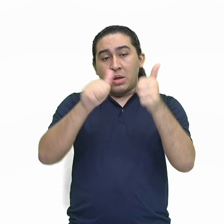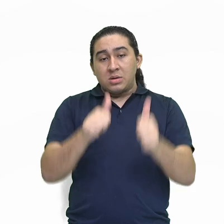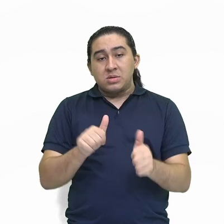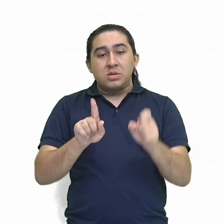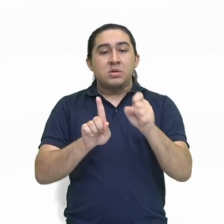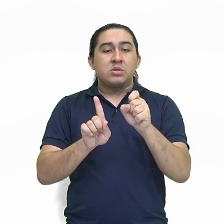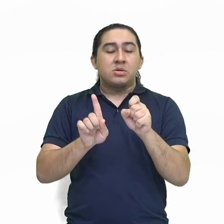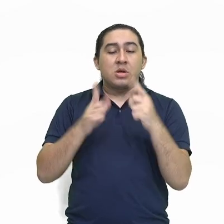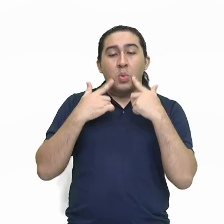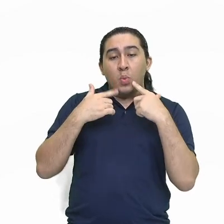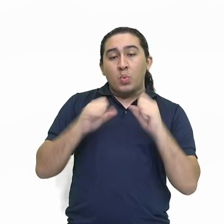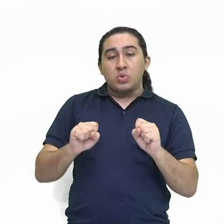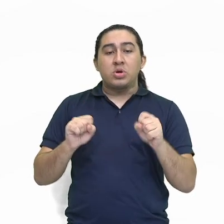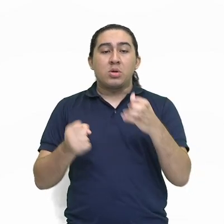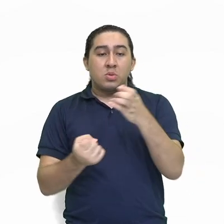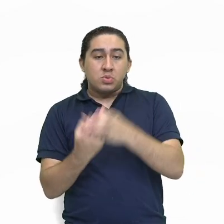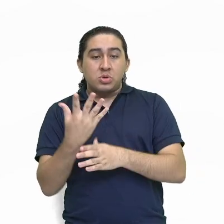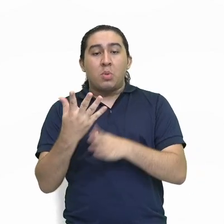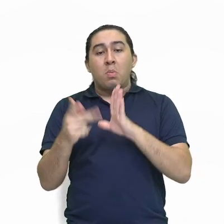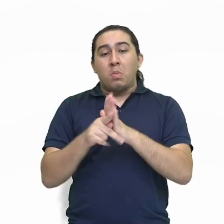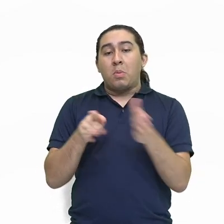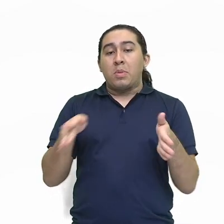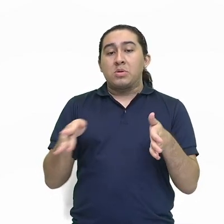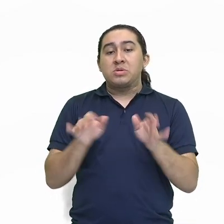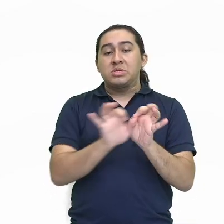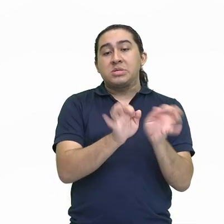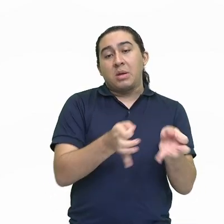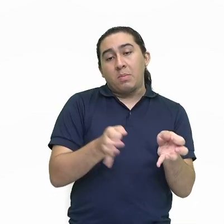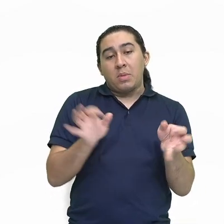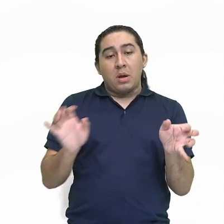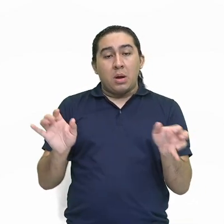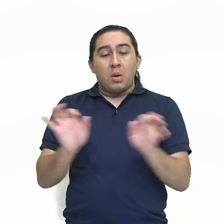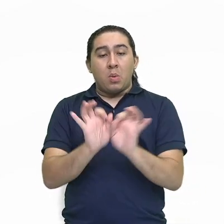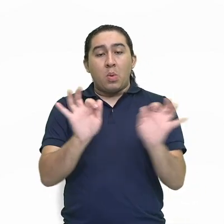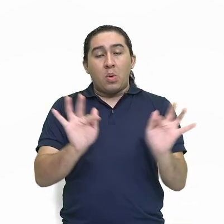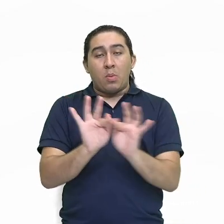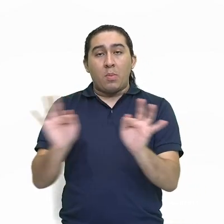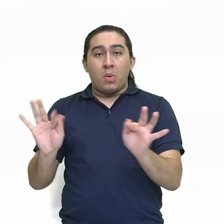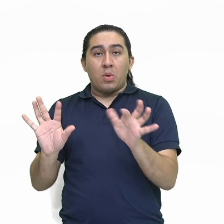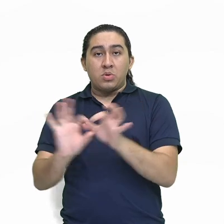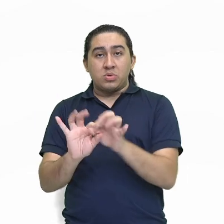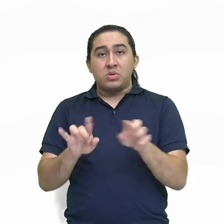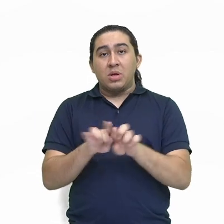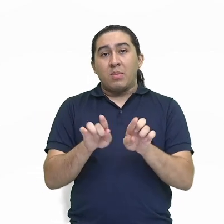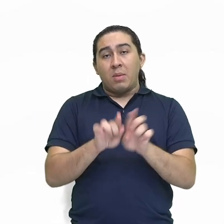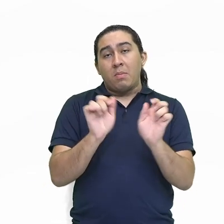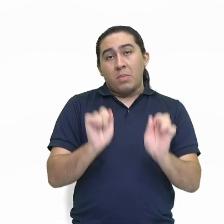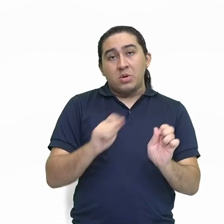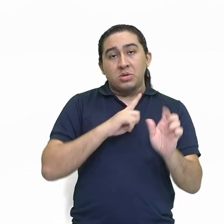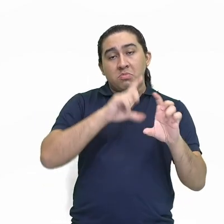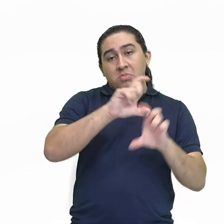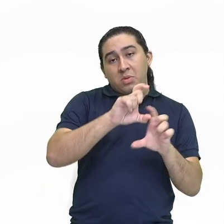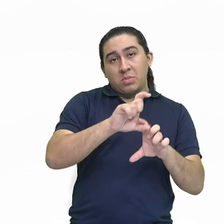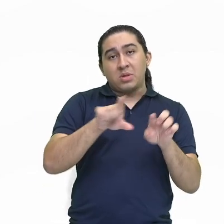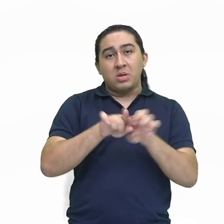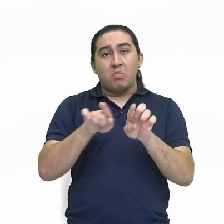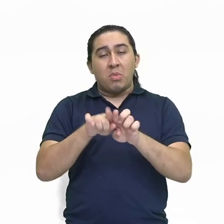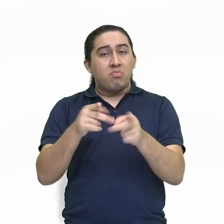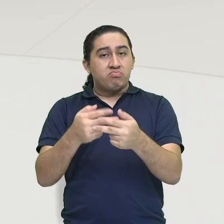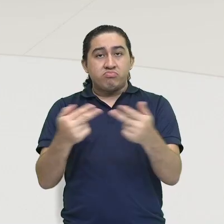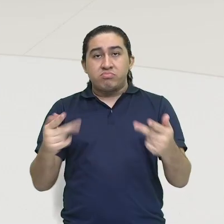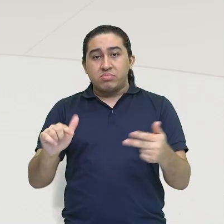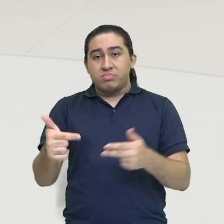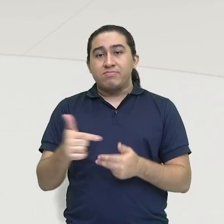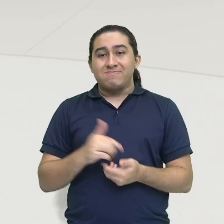análise linguística na construção dos períodos simples e compostos por coordenação e